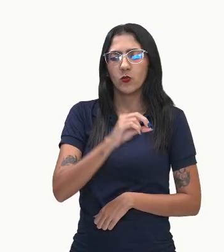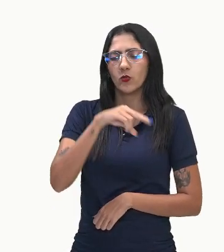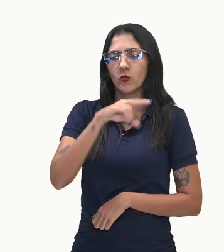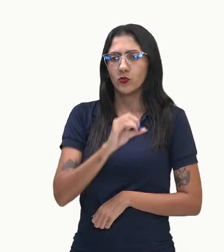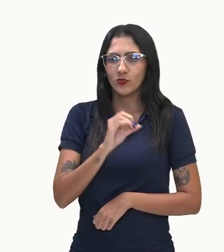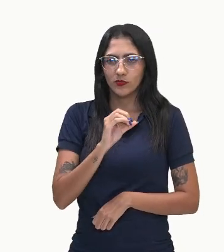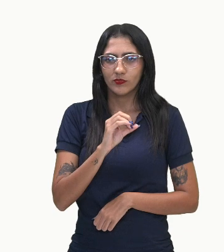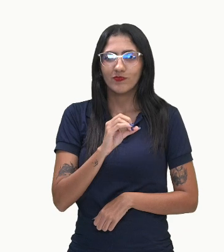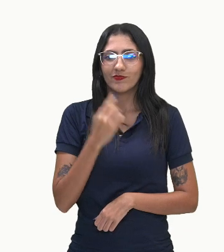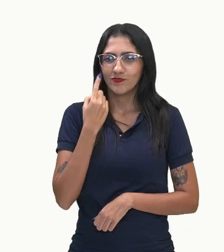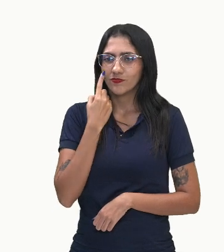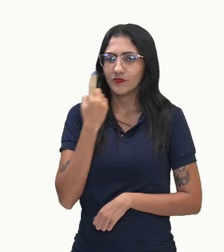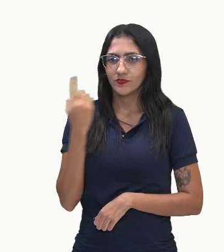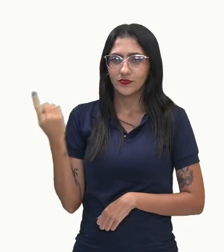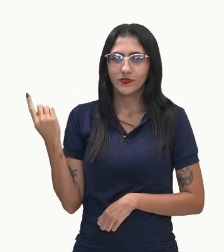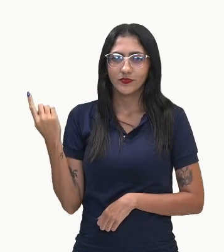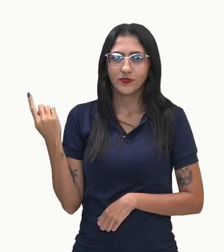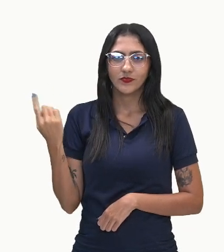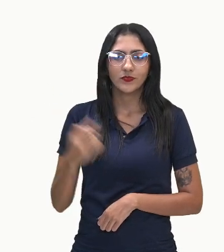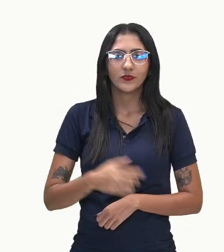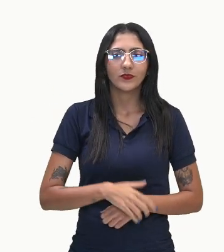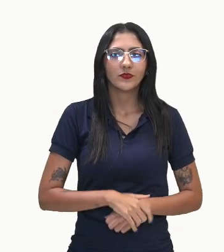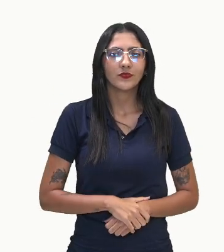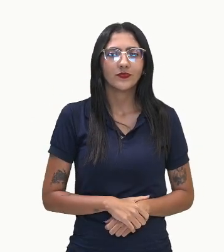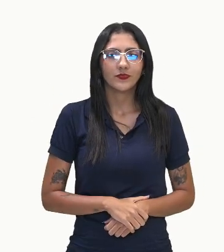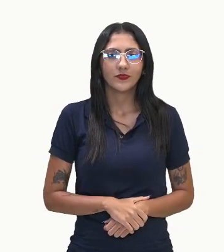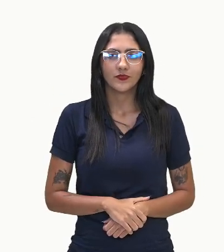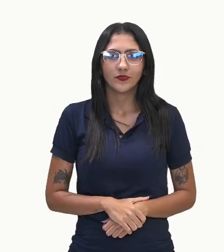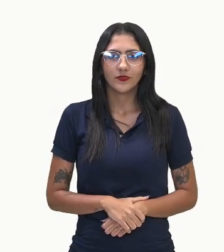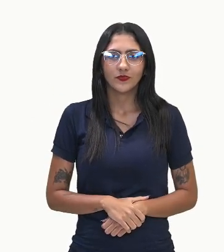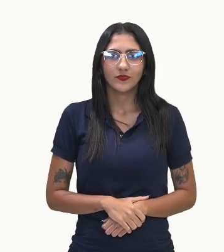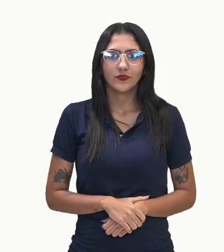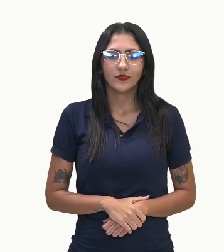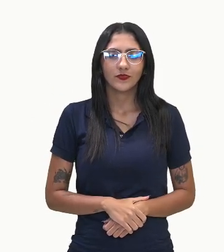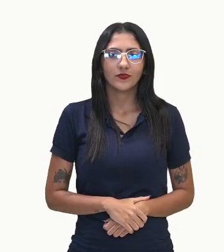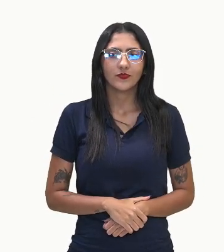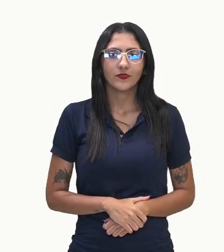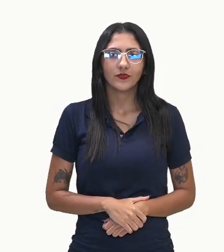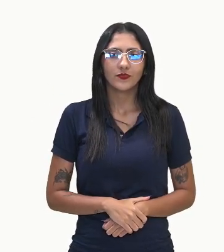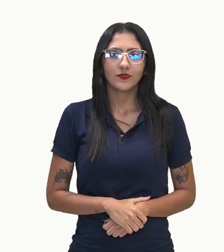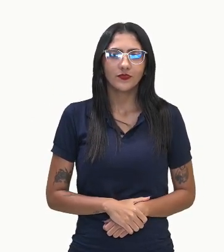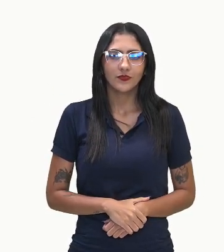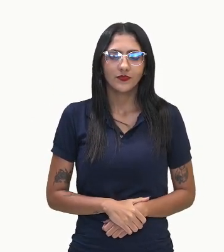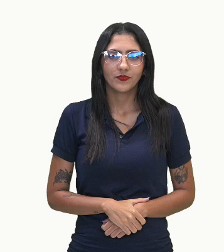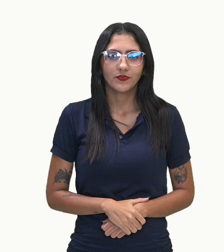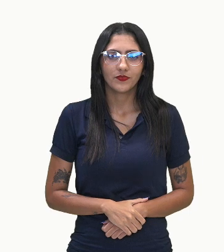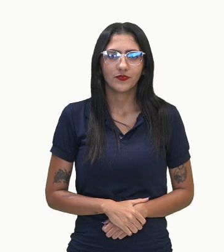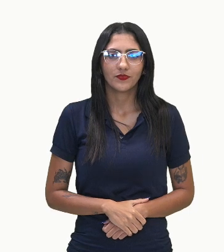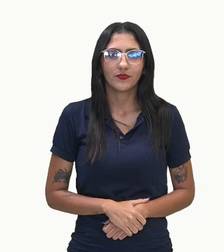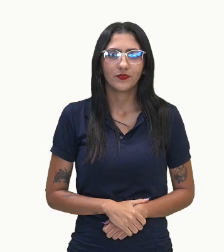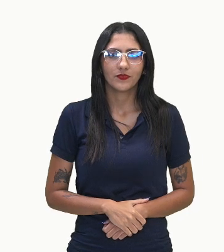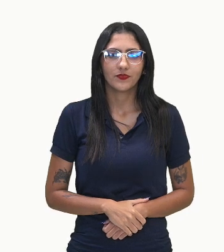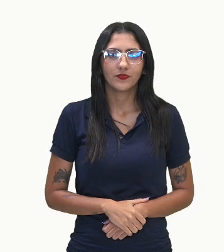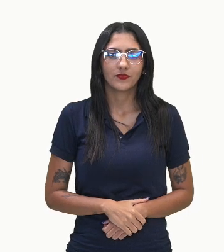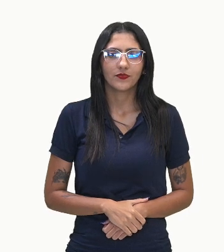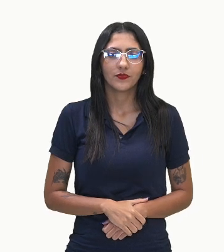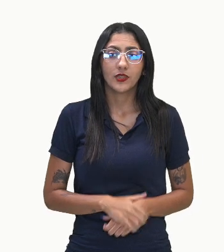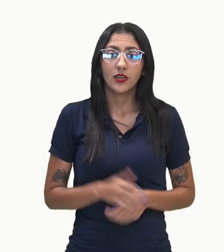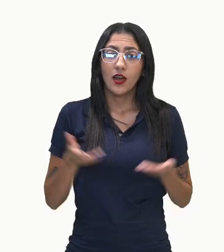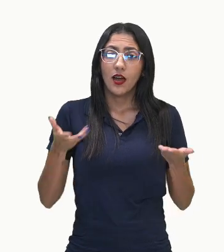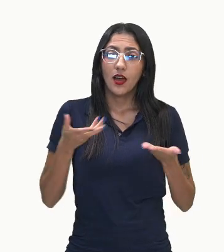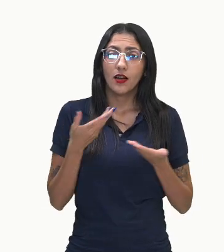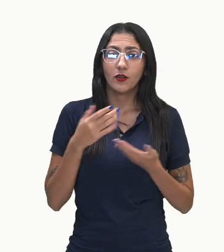Ok? Então, tem 20 vértices e 20 lados. E agora, vamos conhecer